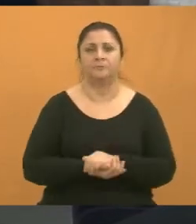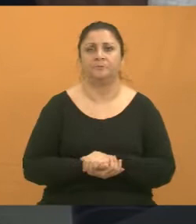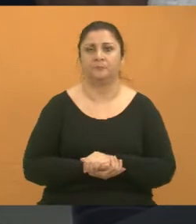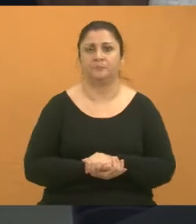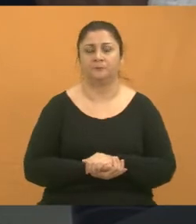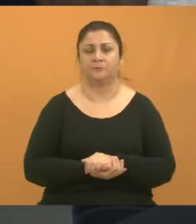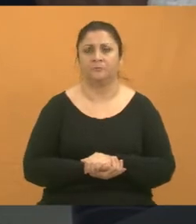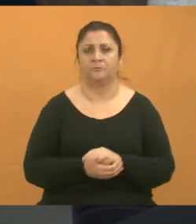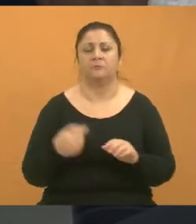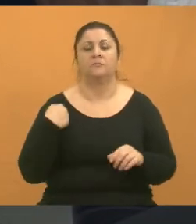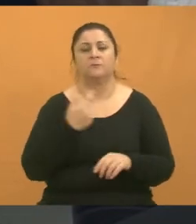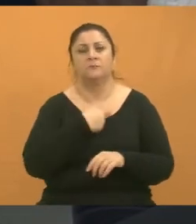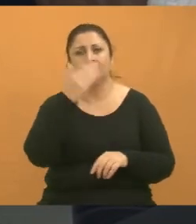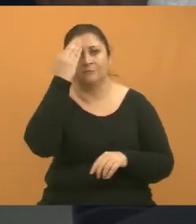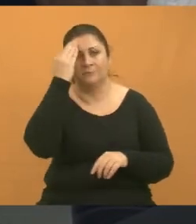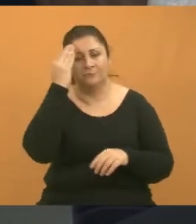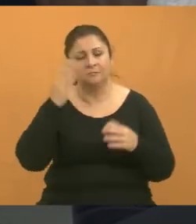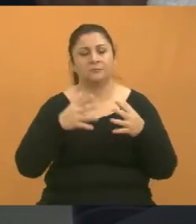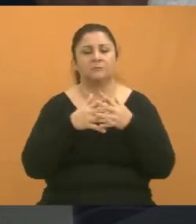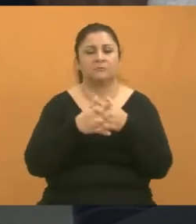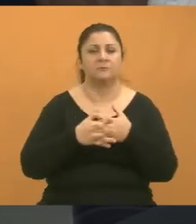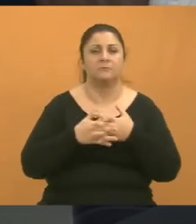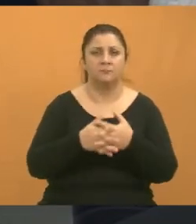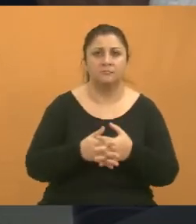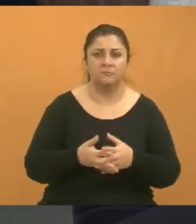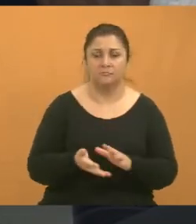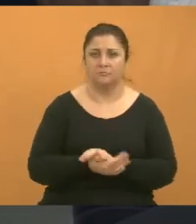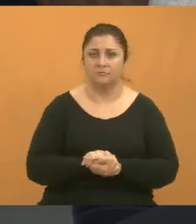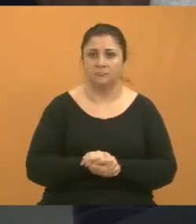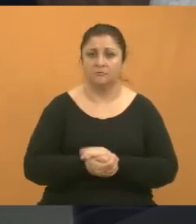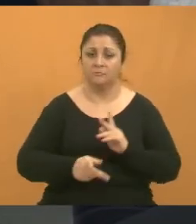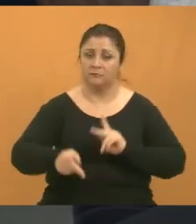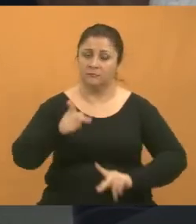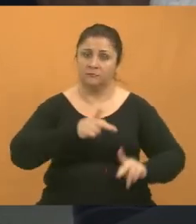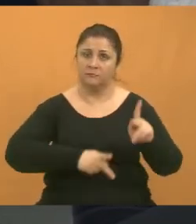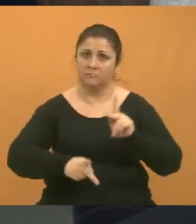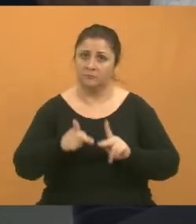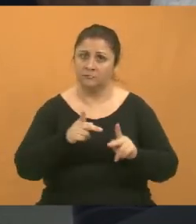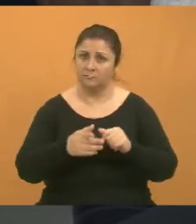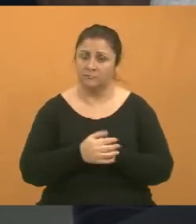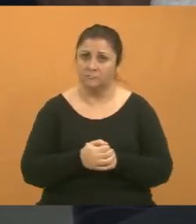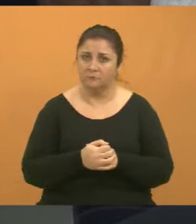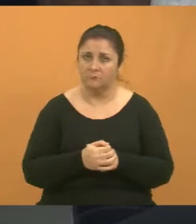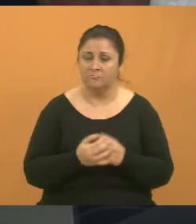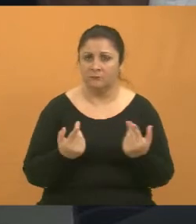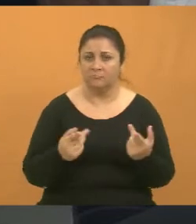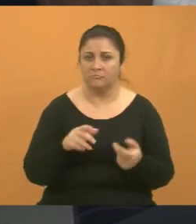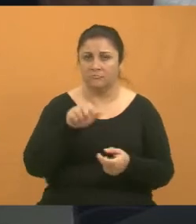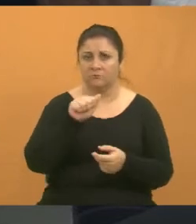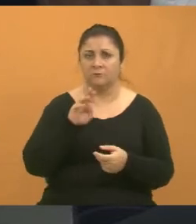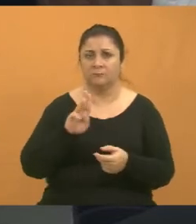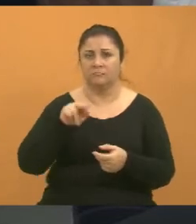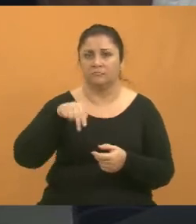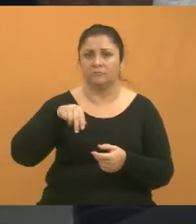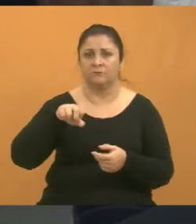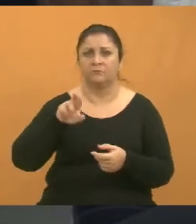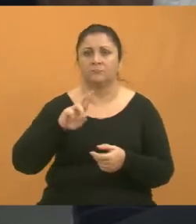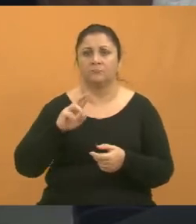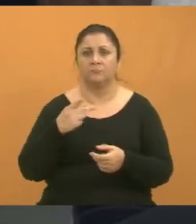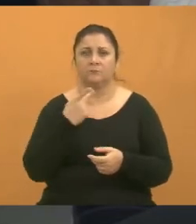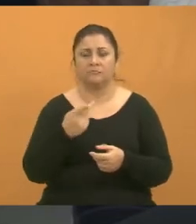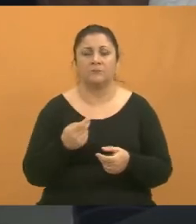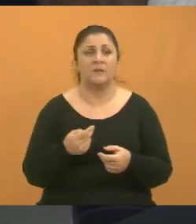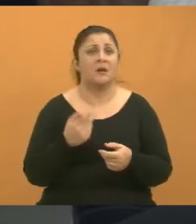Então, a gente sabe a dificuldade que é. E a população, como bem o Abner disse, muitos não sabem